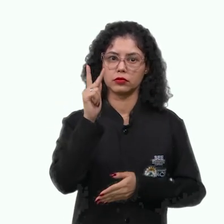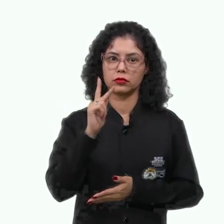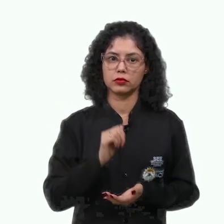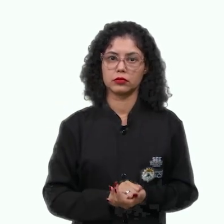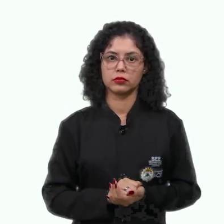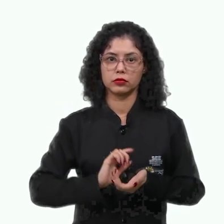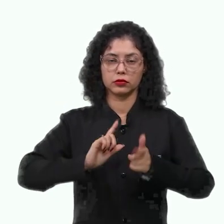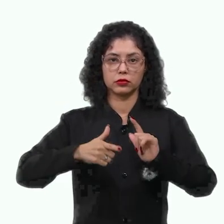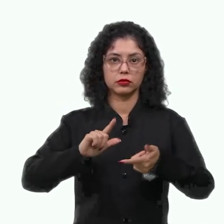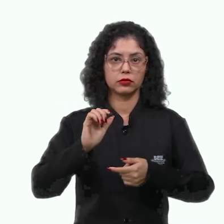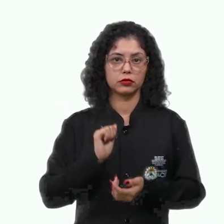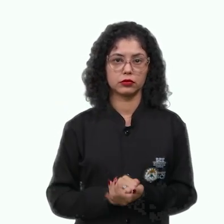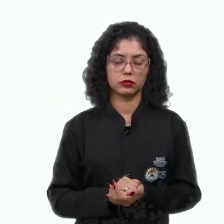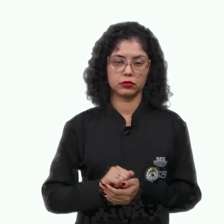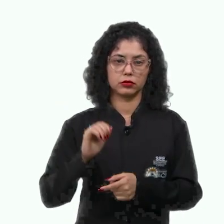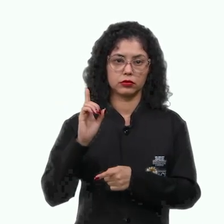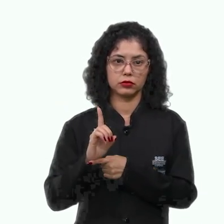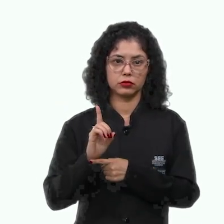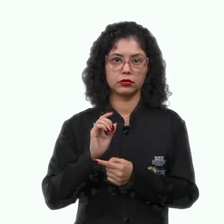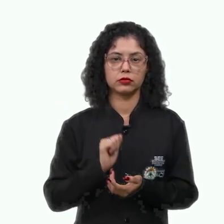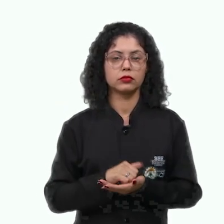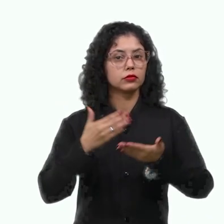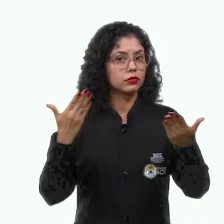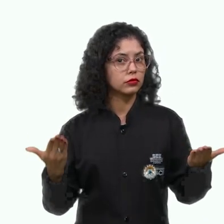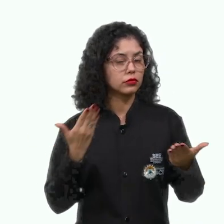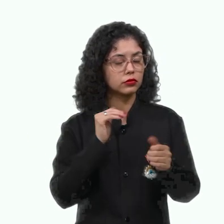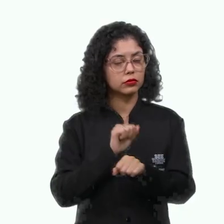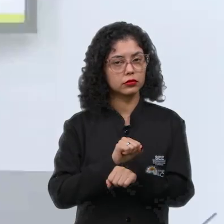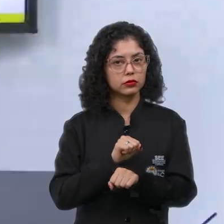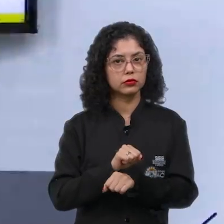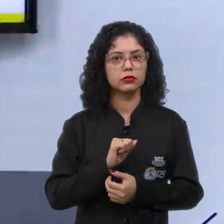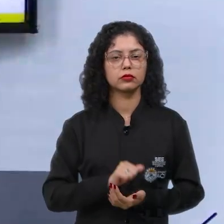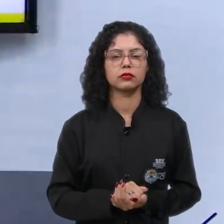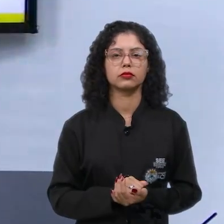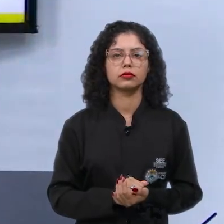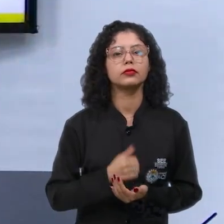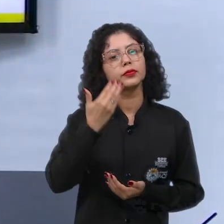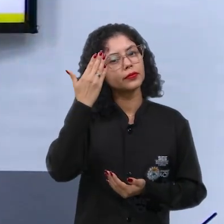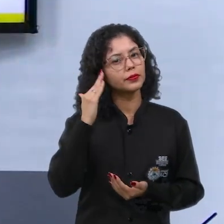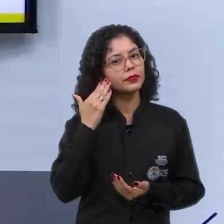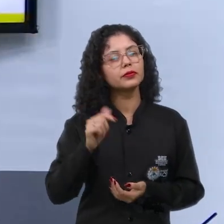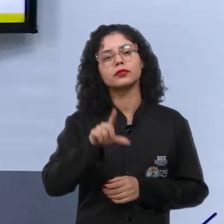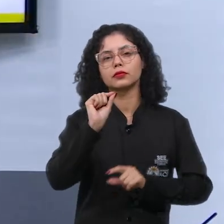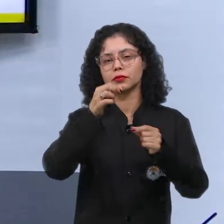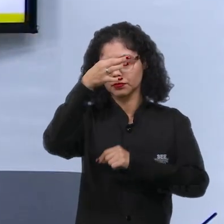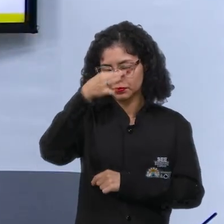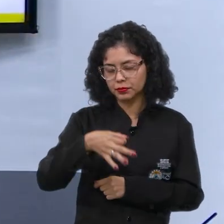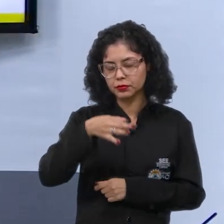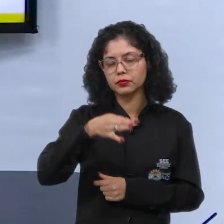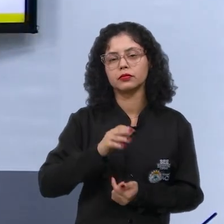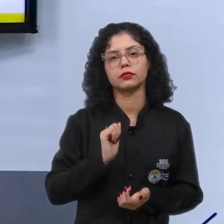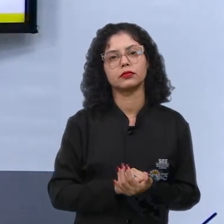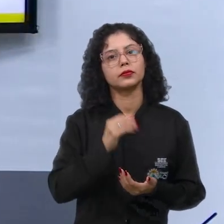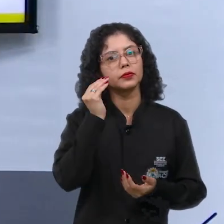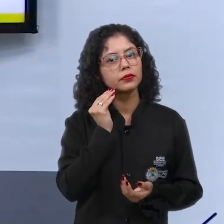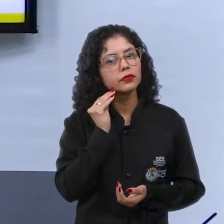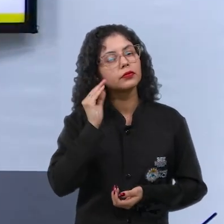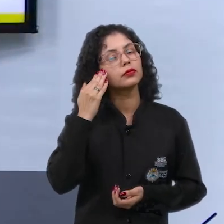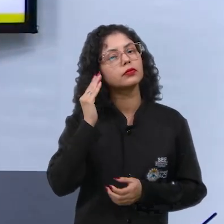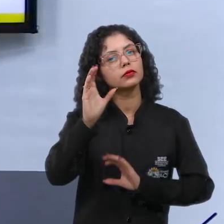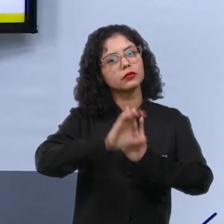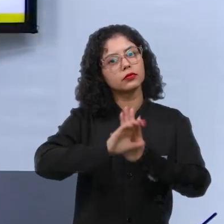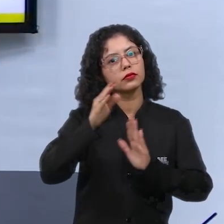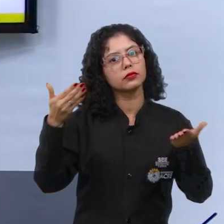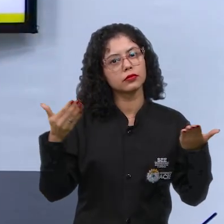nosso gabarito alternativa D. Bom, pessoal, espero que vocês tenham aí acertado essas questões, terem entendido o